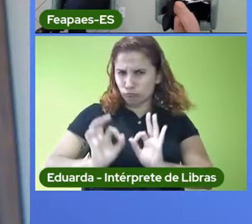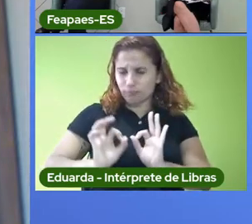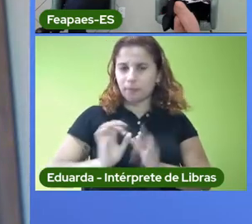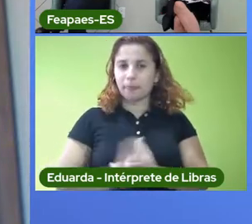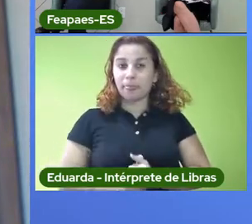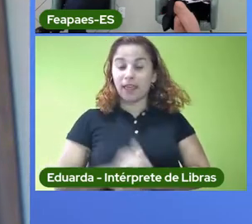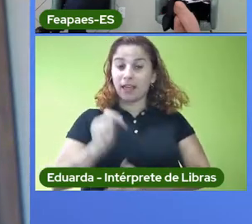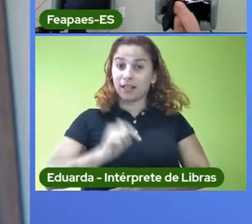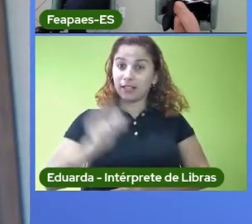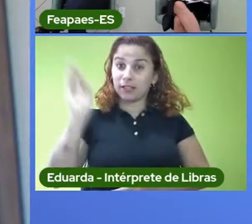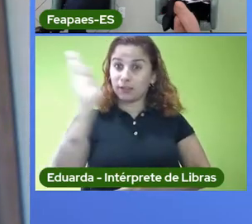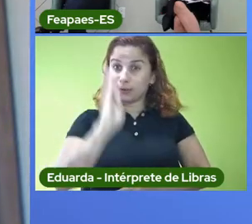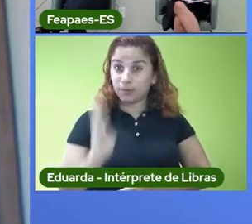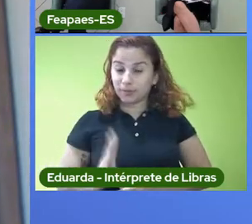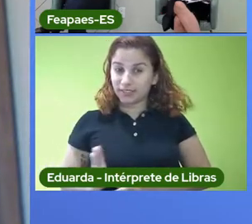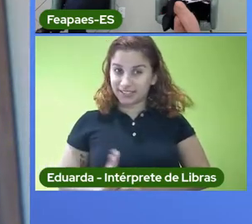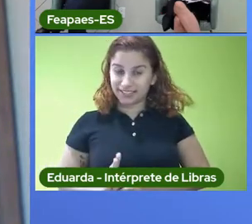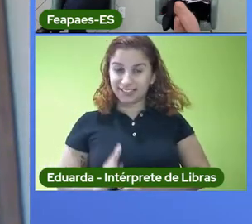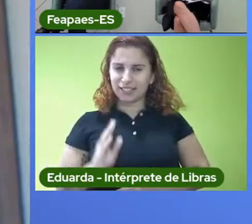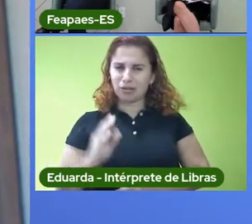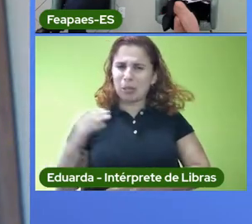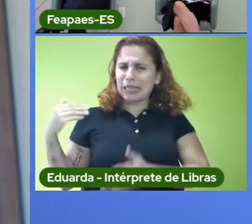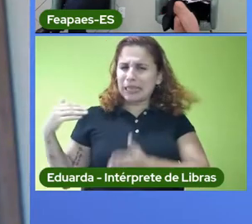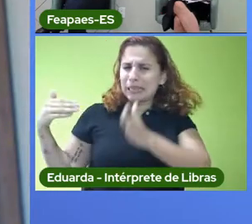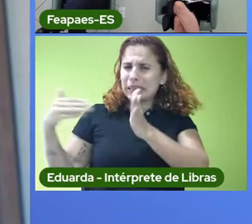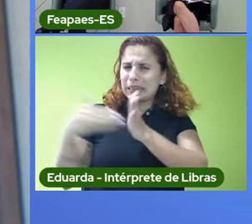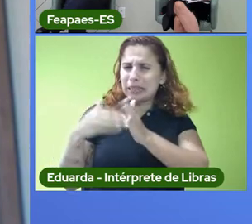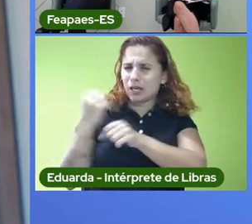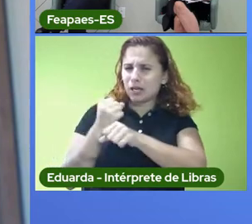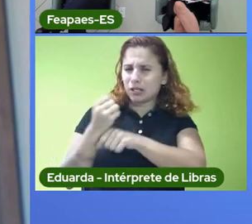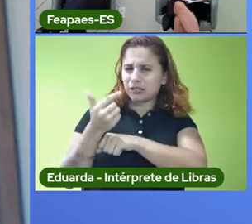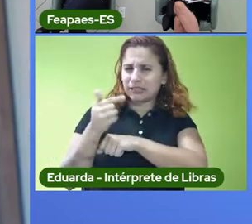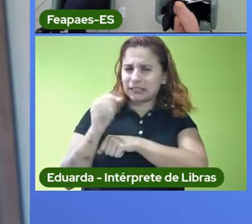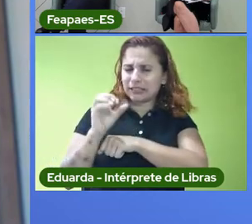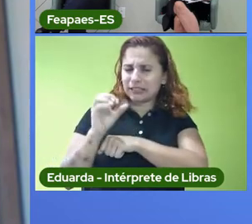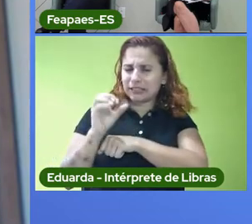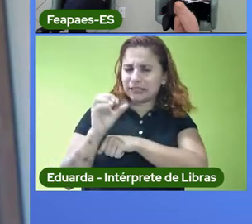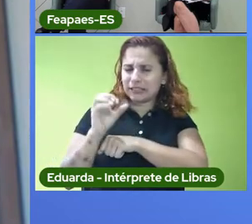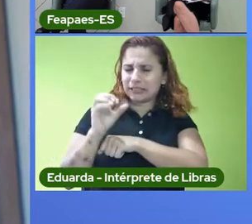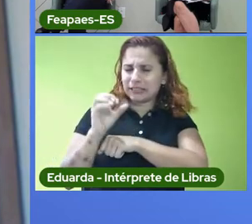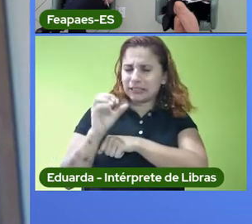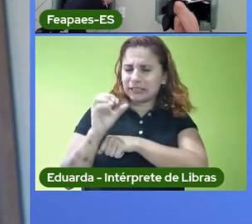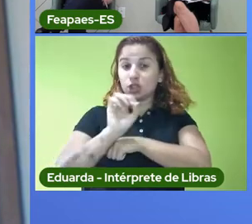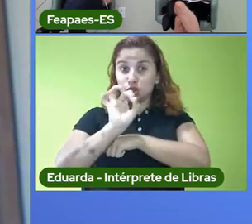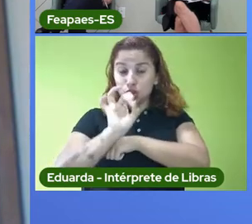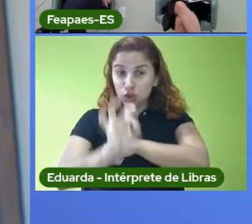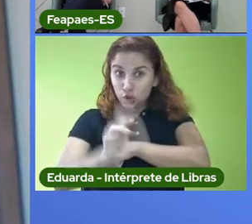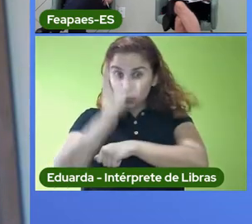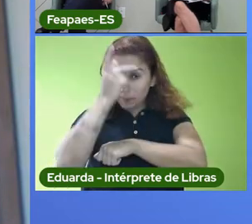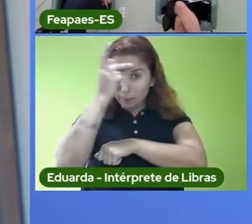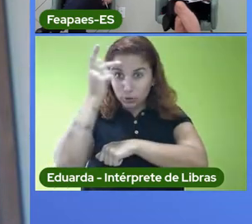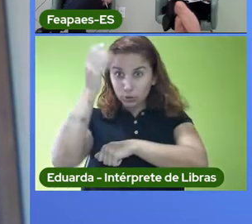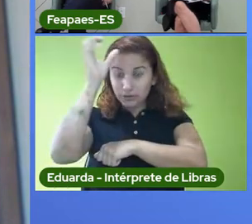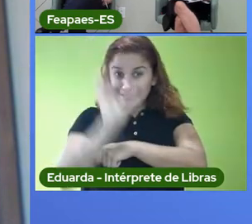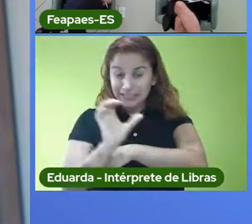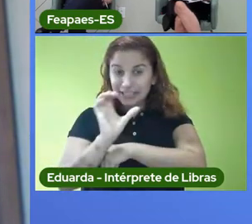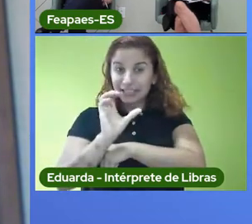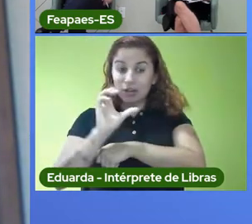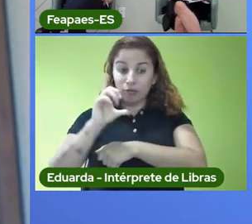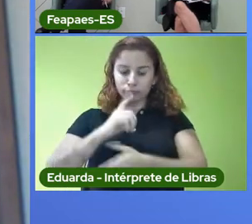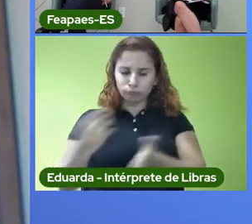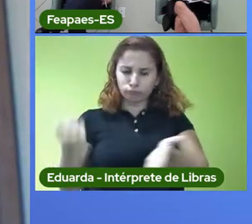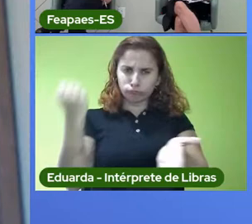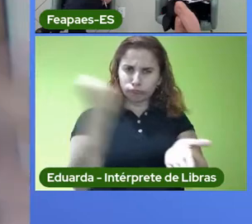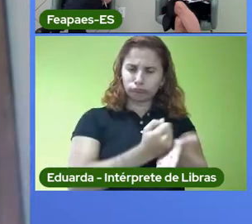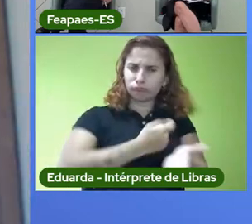o final dos anos 70, só era cidadão no Brasil aqueles que tinham carteira de trabalho assinada. E,